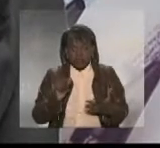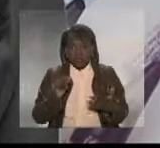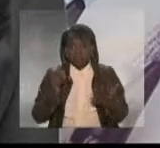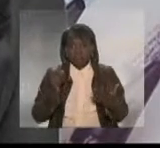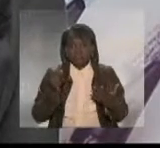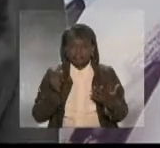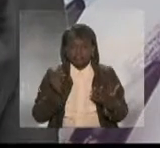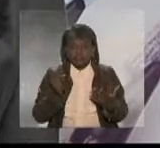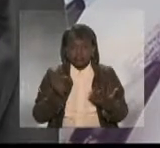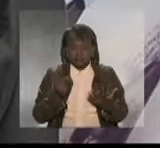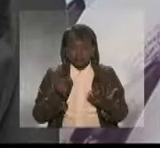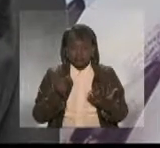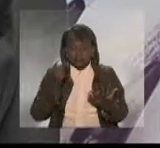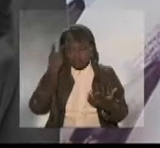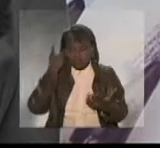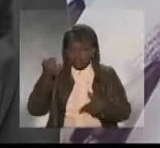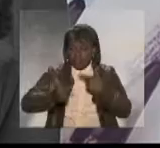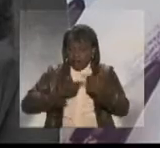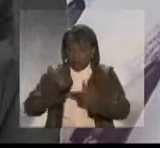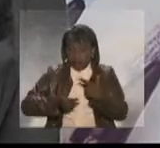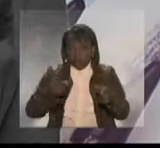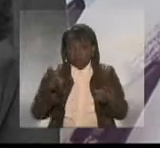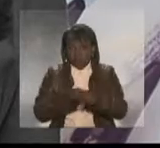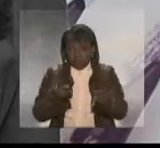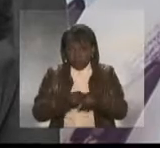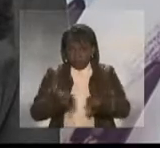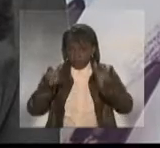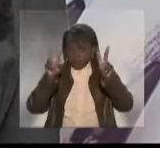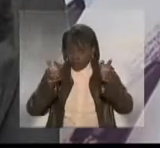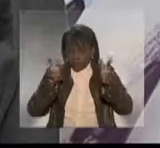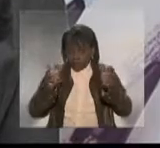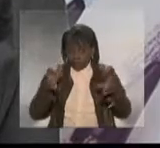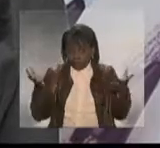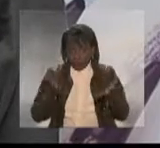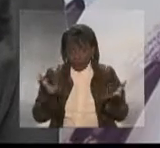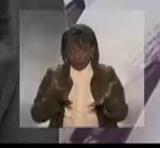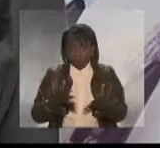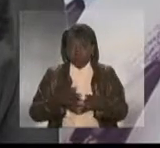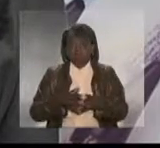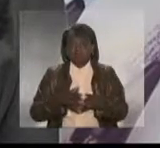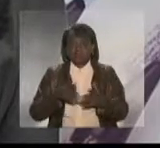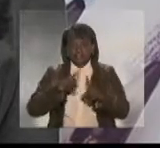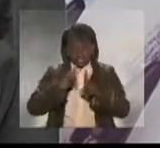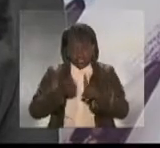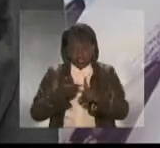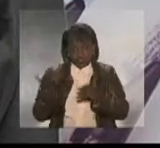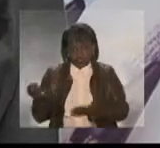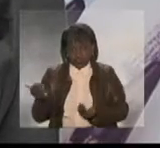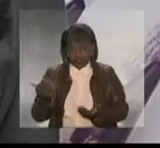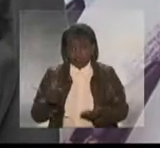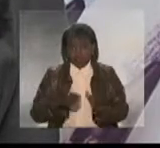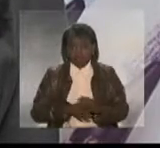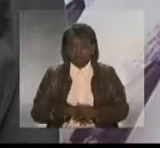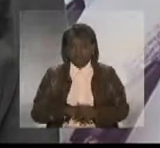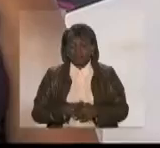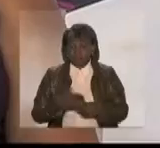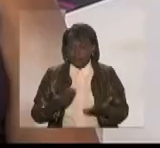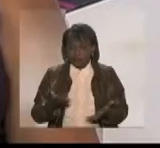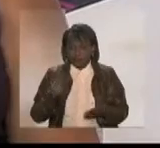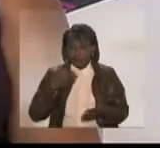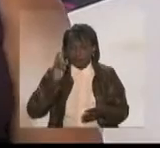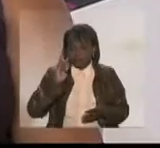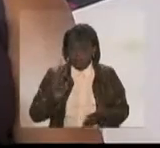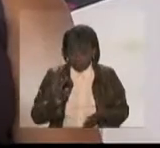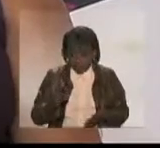pouquinho sobre esse trabalho, sobre esse tema que a gente trouxe hoje, que é a gravidez na adolescência. Sim,